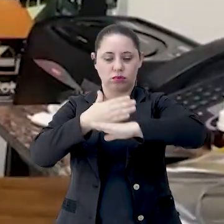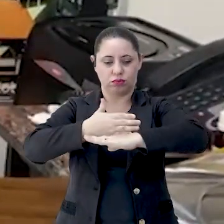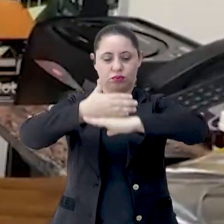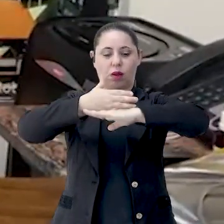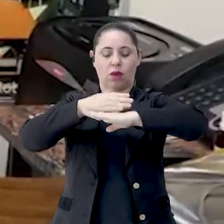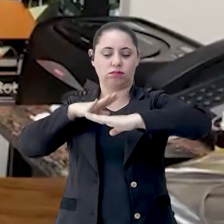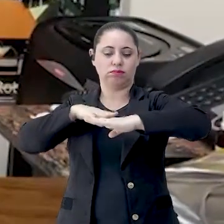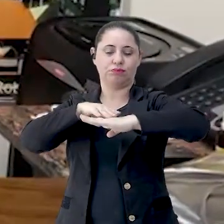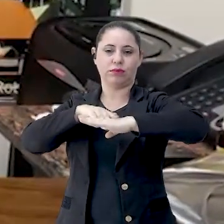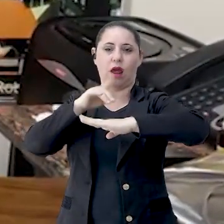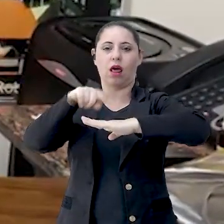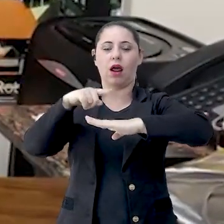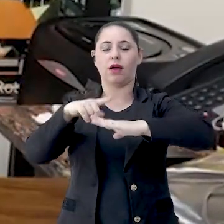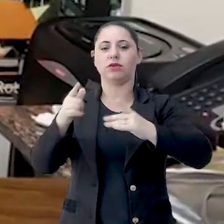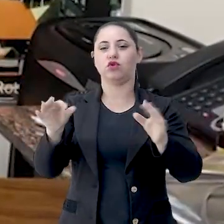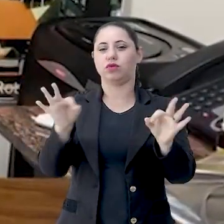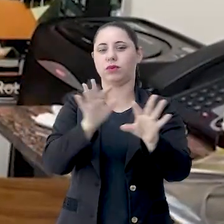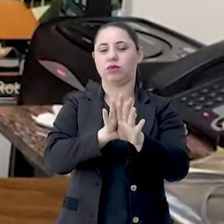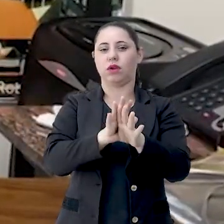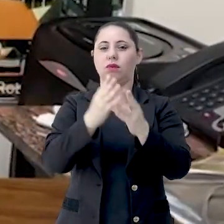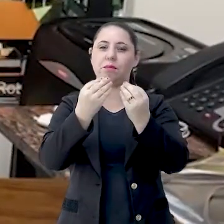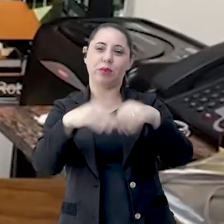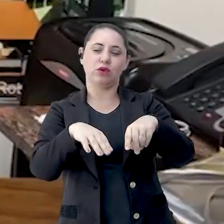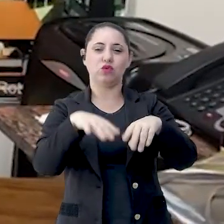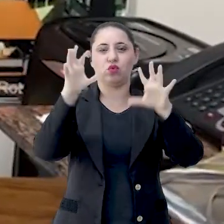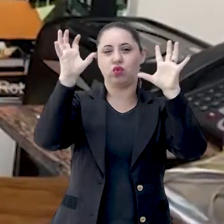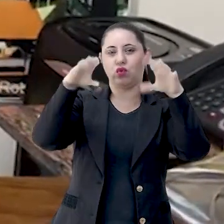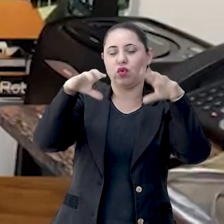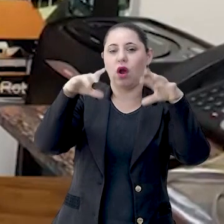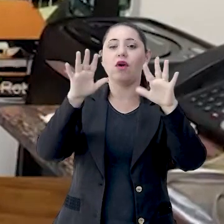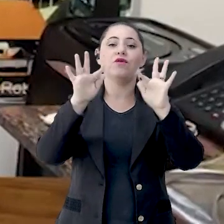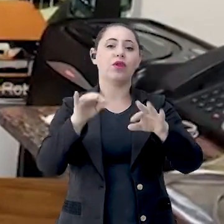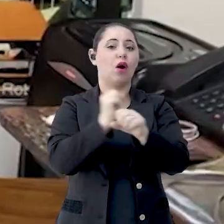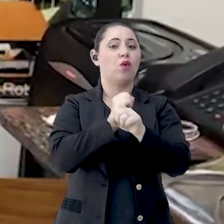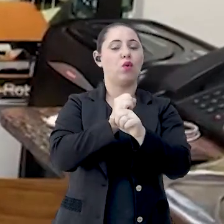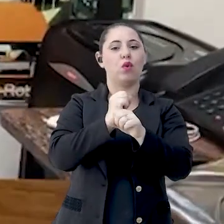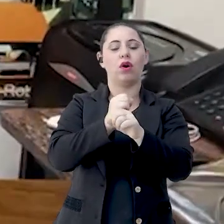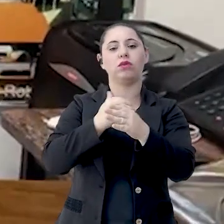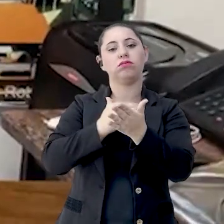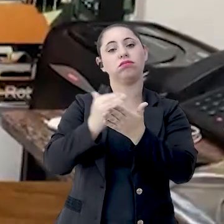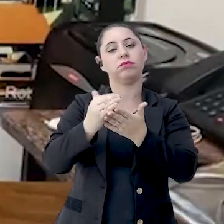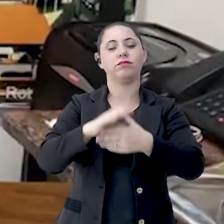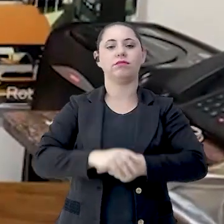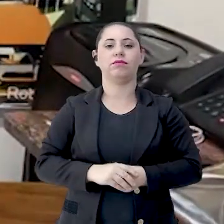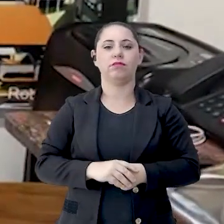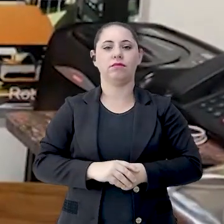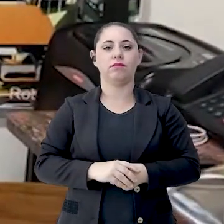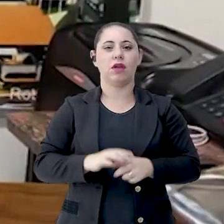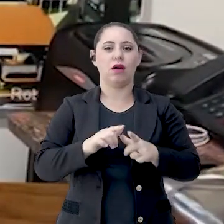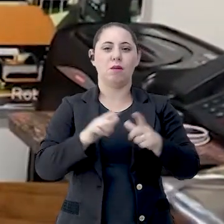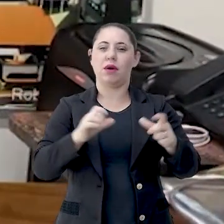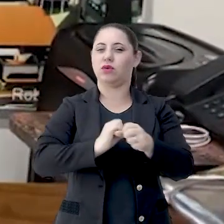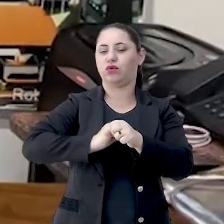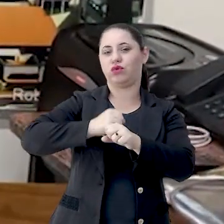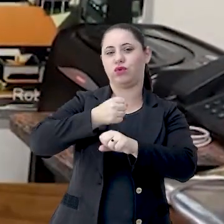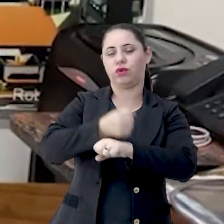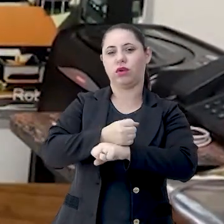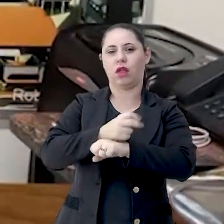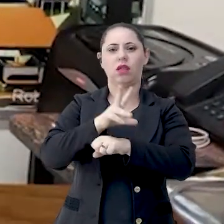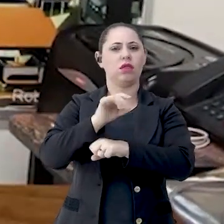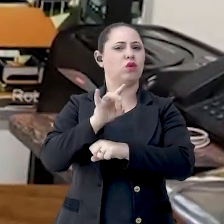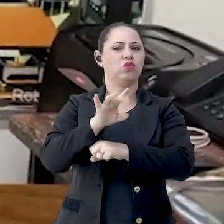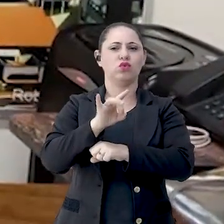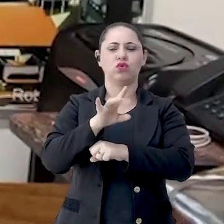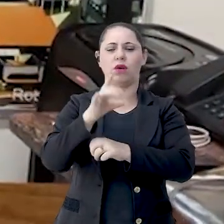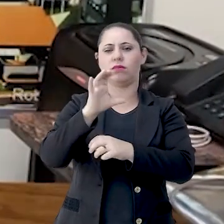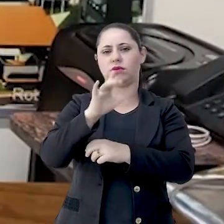todo, é superar essa Covid-19. Um planejamento de saúde pública